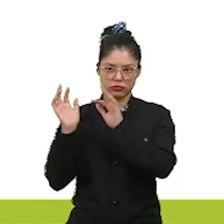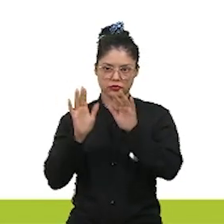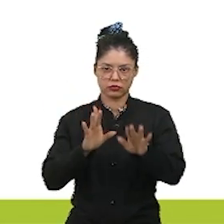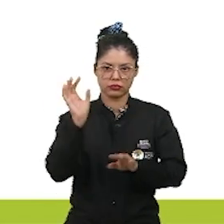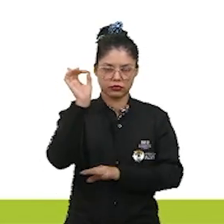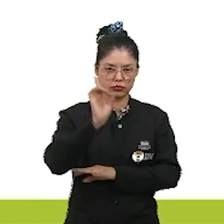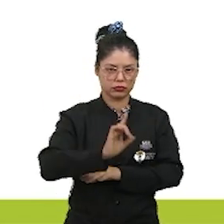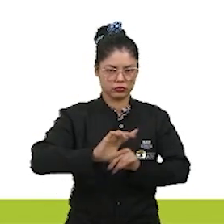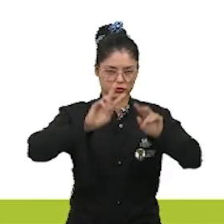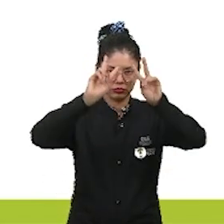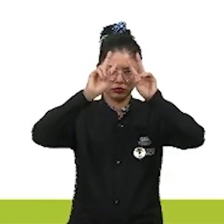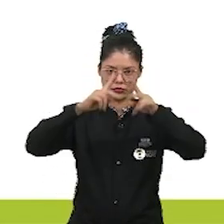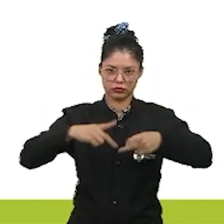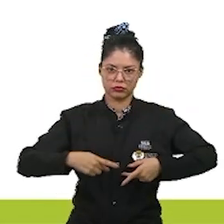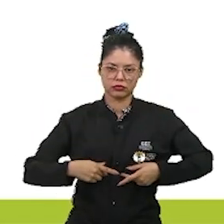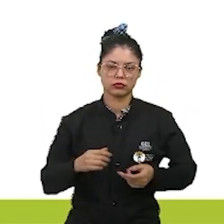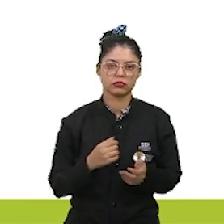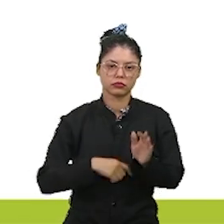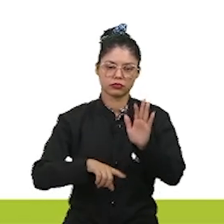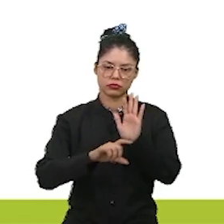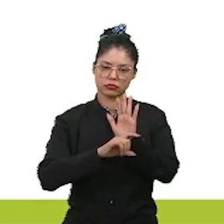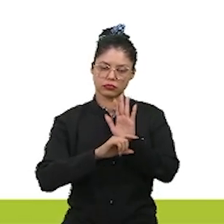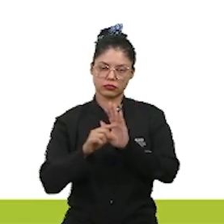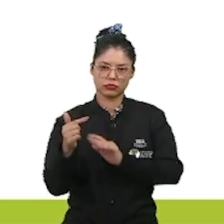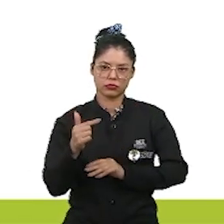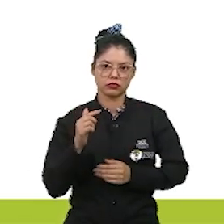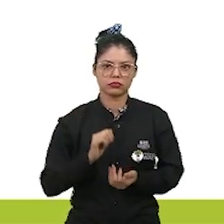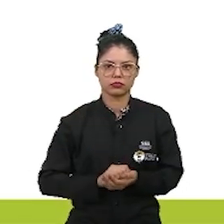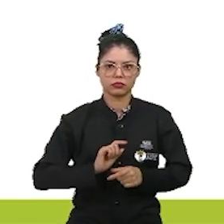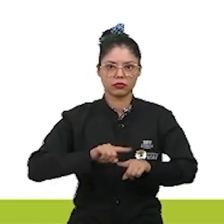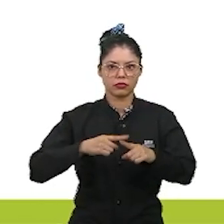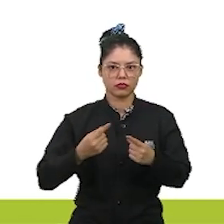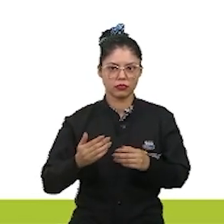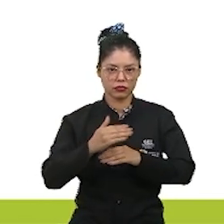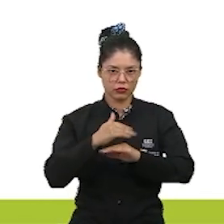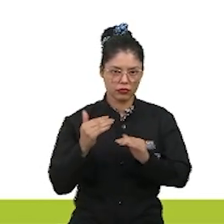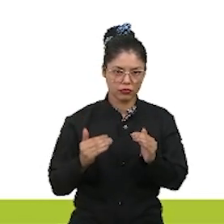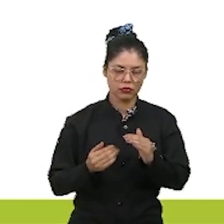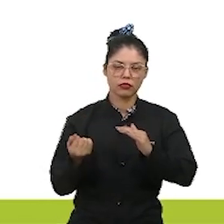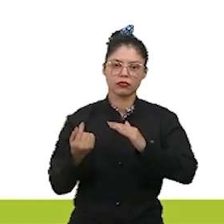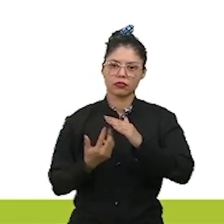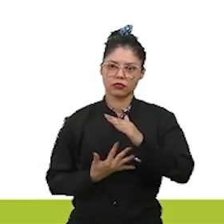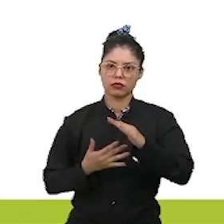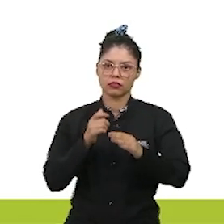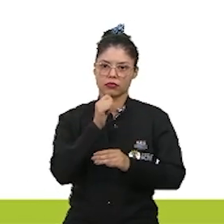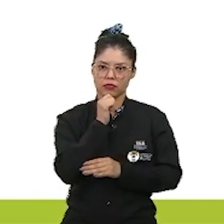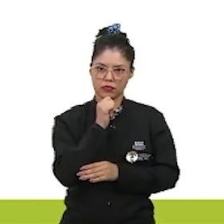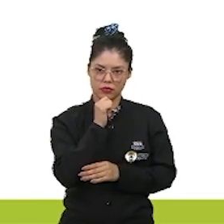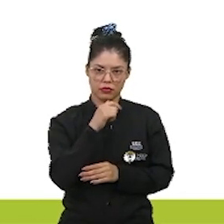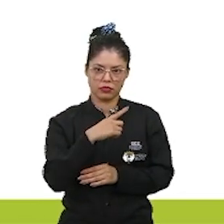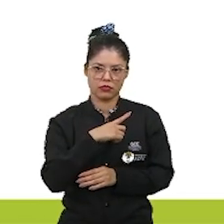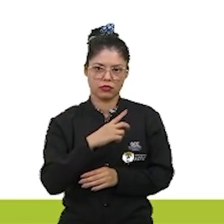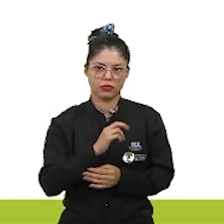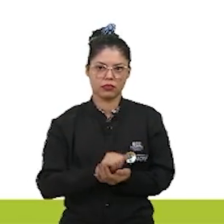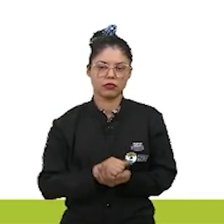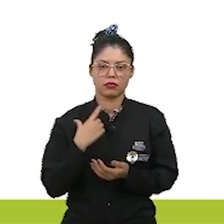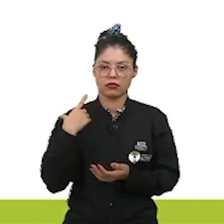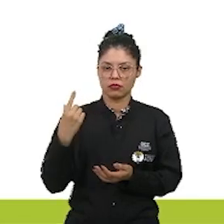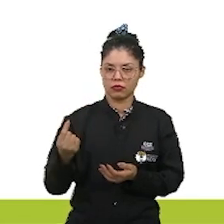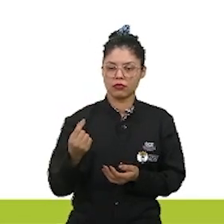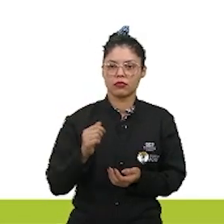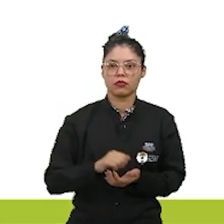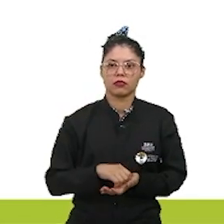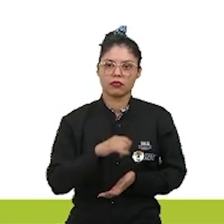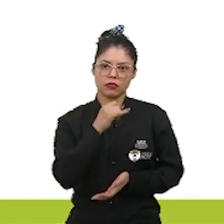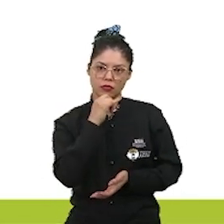direitos humanos. Segundo parágrafo. Mas nem todo migrante possui o status de refugiado.